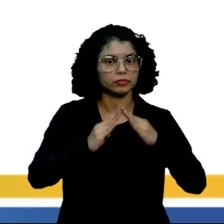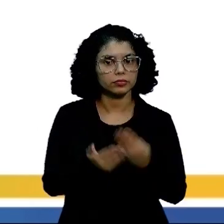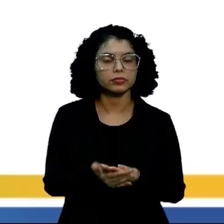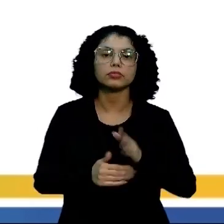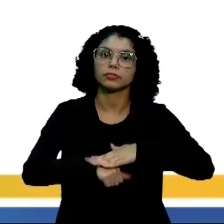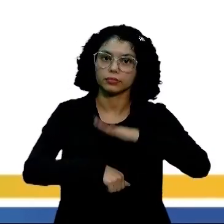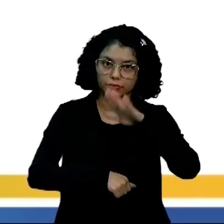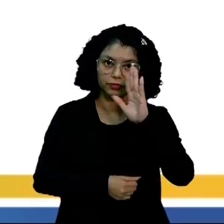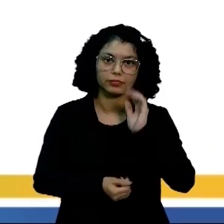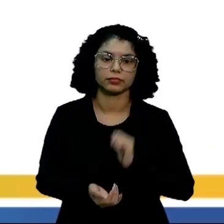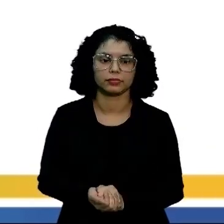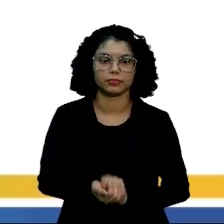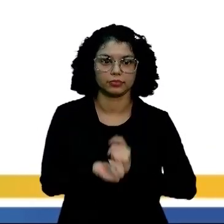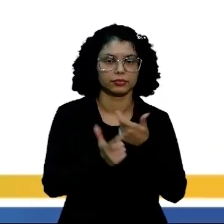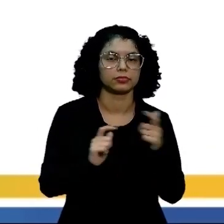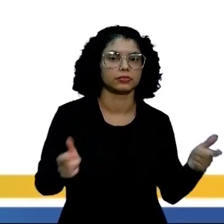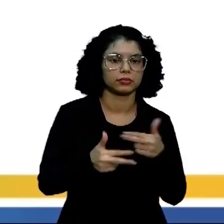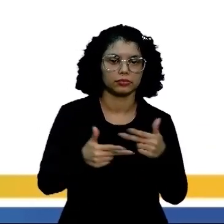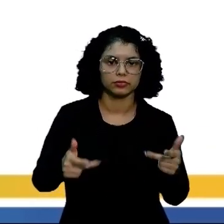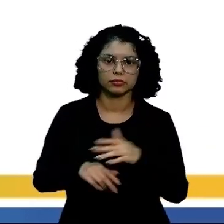que tem mais exagero.